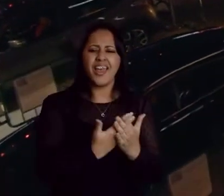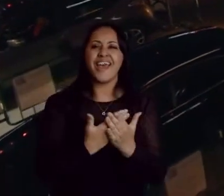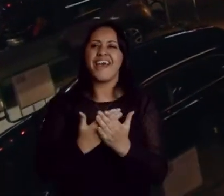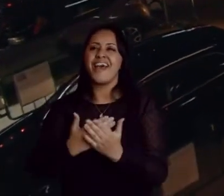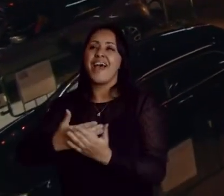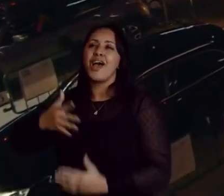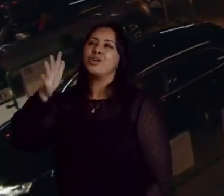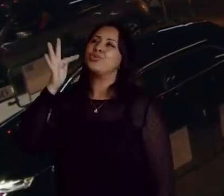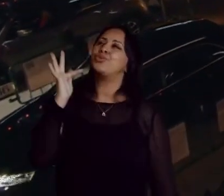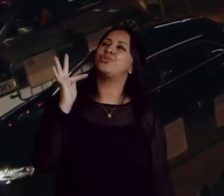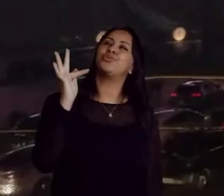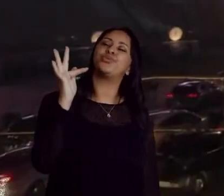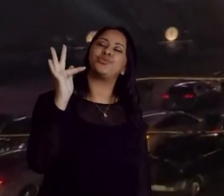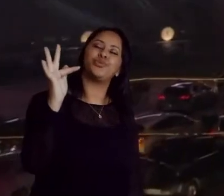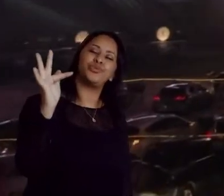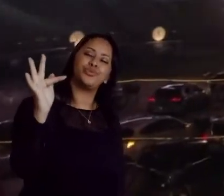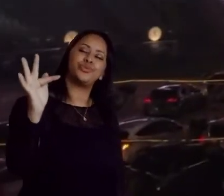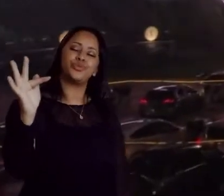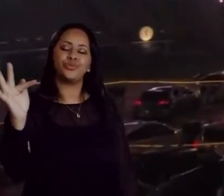Posso crer no